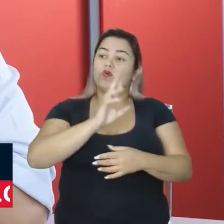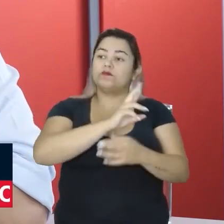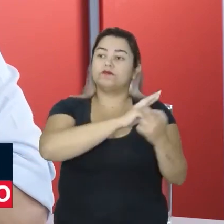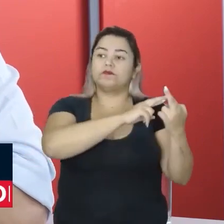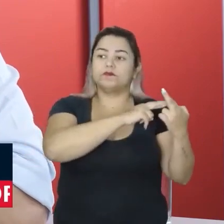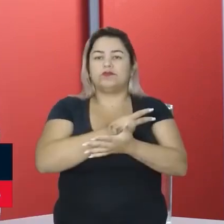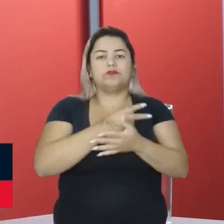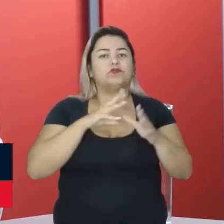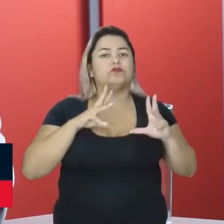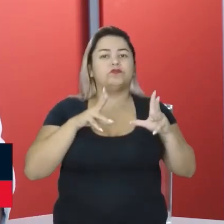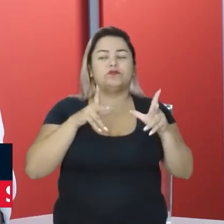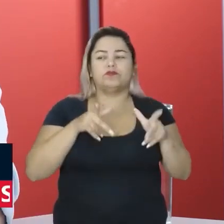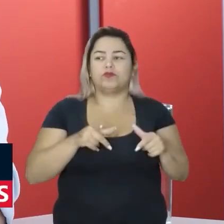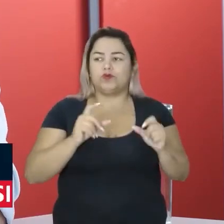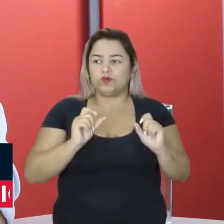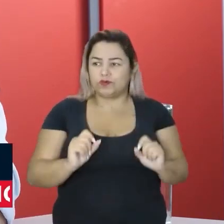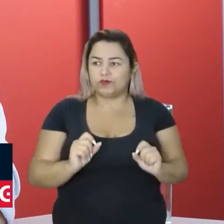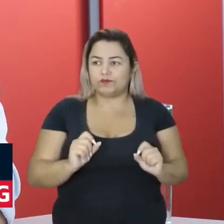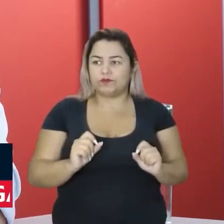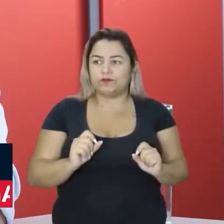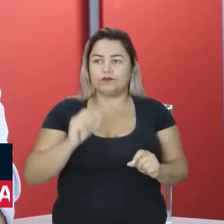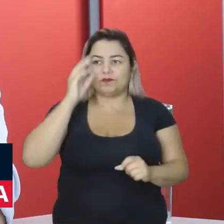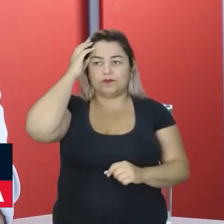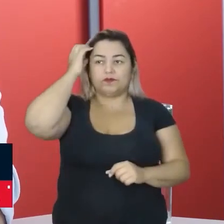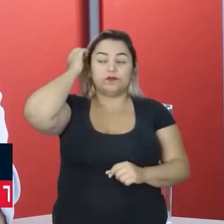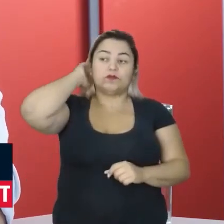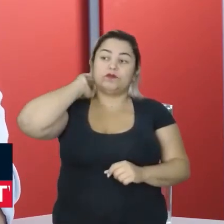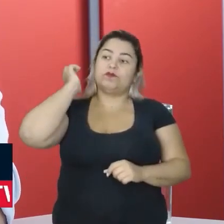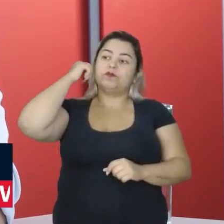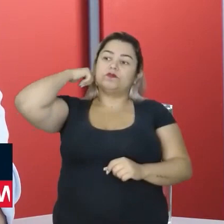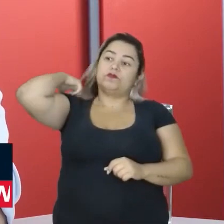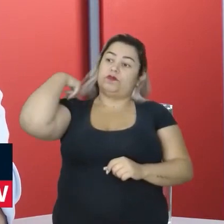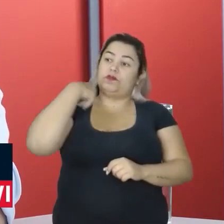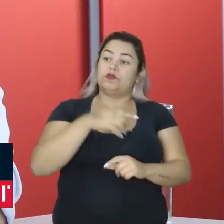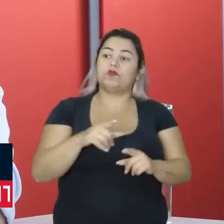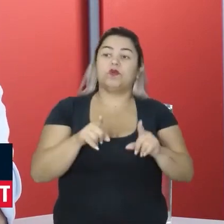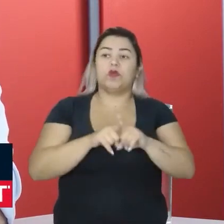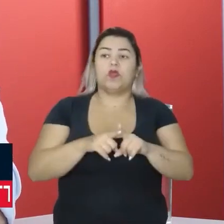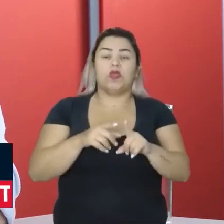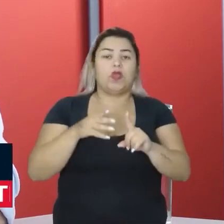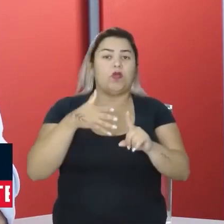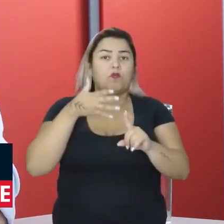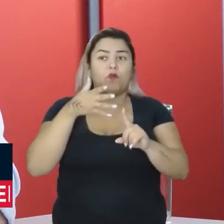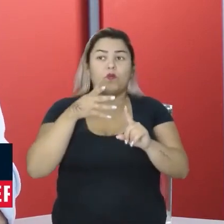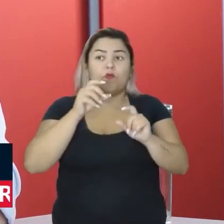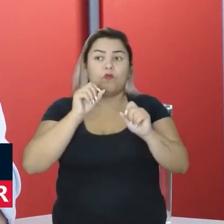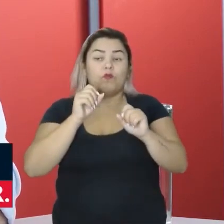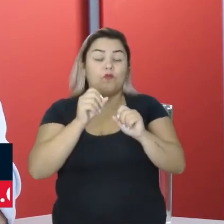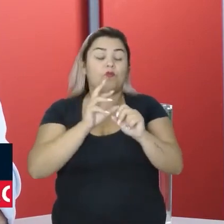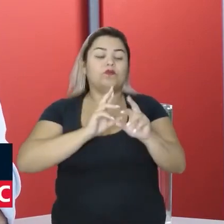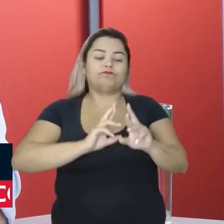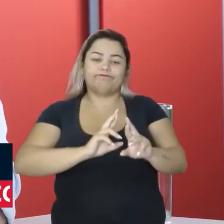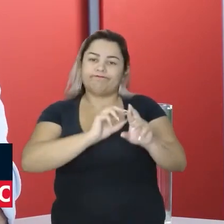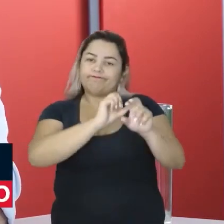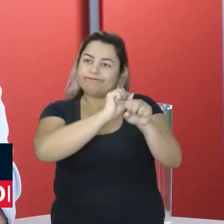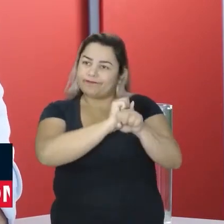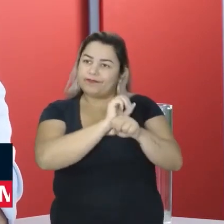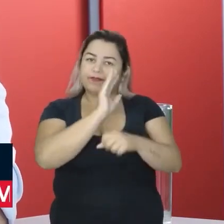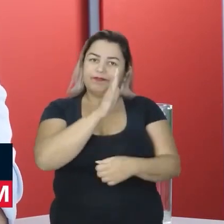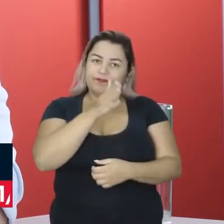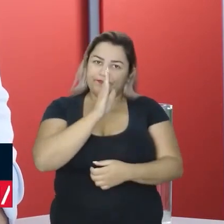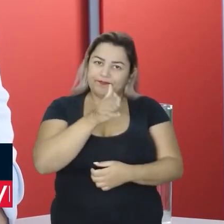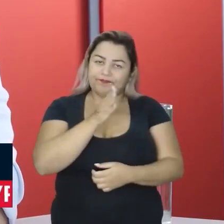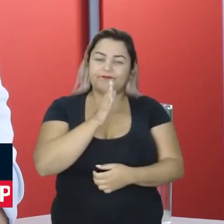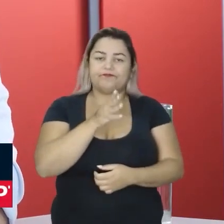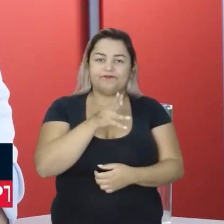rodoviária o Mauro Cid por exemplo é um depoimento muito esperado que já está